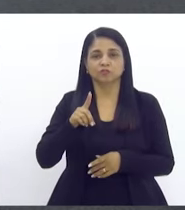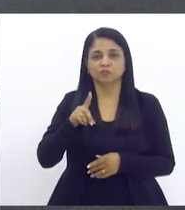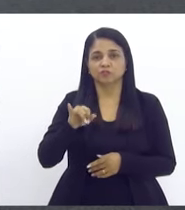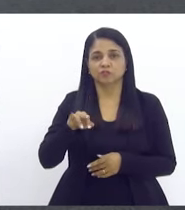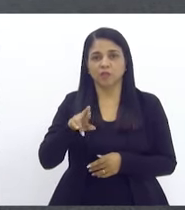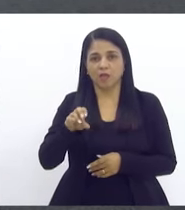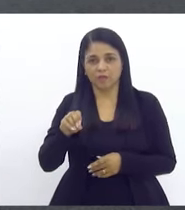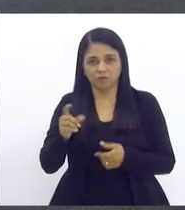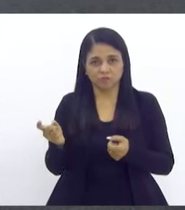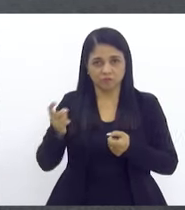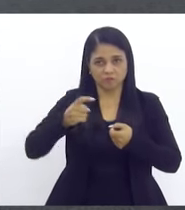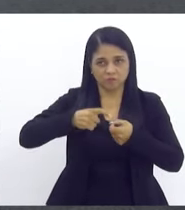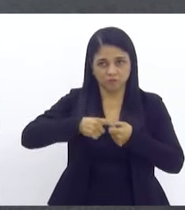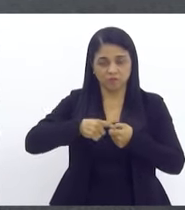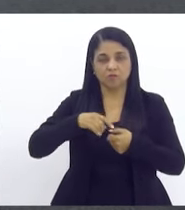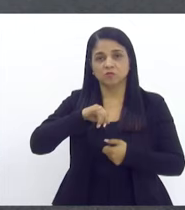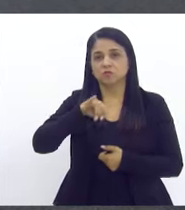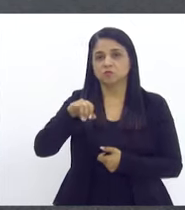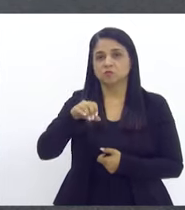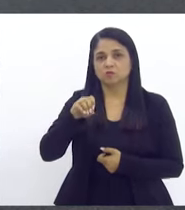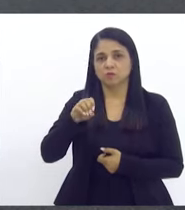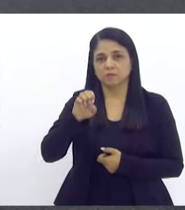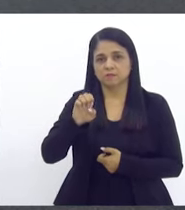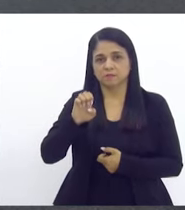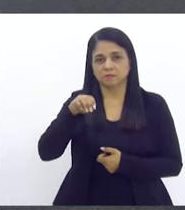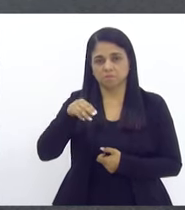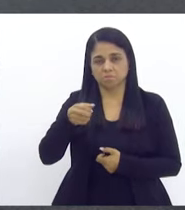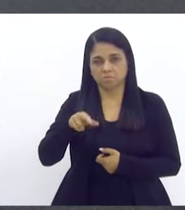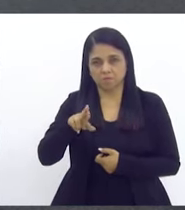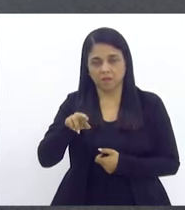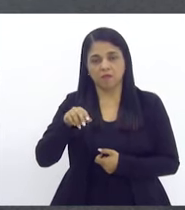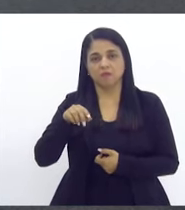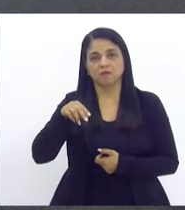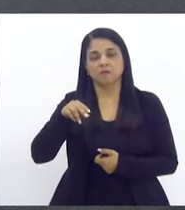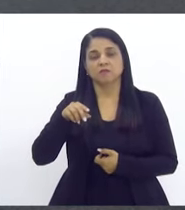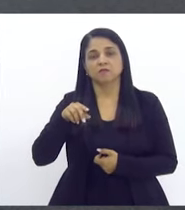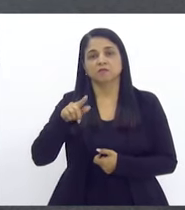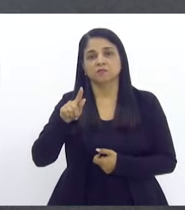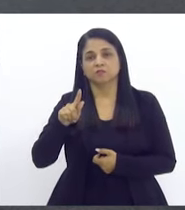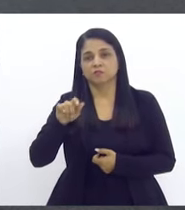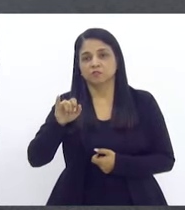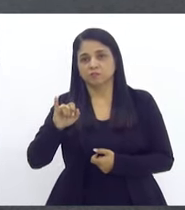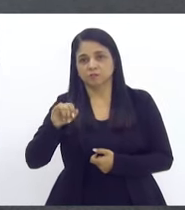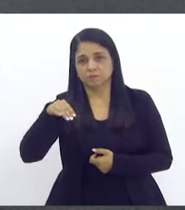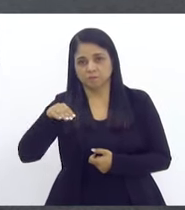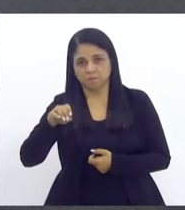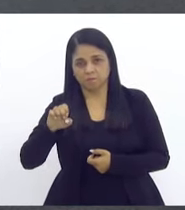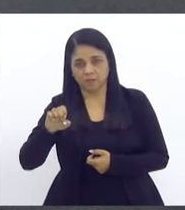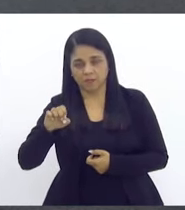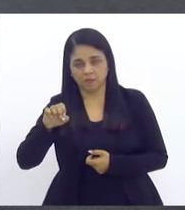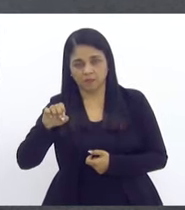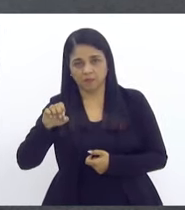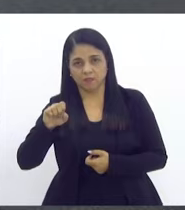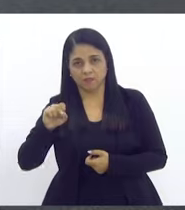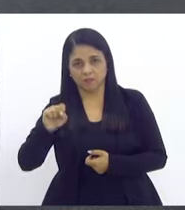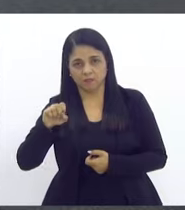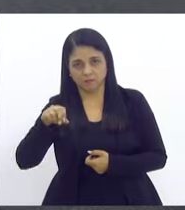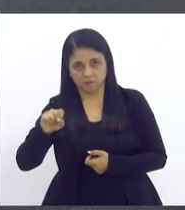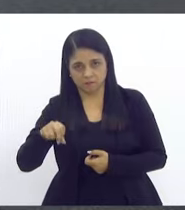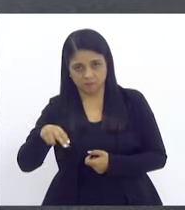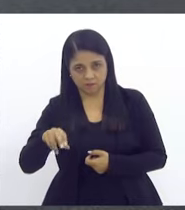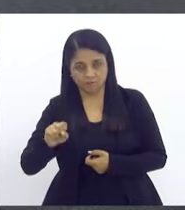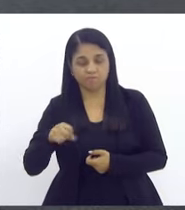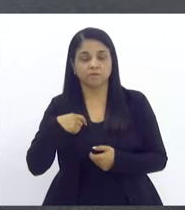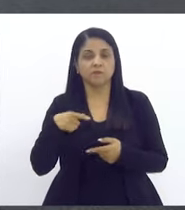que é o Josemar Gimenez. Josemar Gimenez pegou a Rádio Tupi num constrangimento grande,